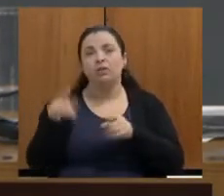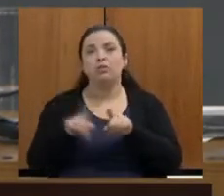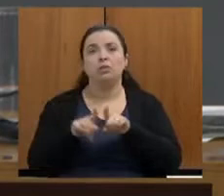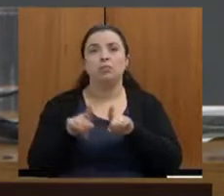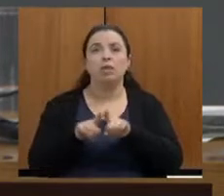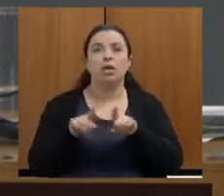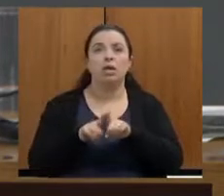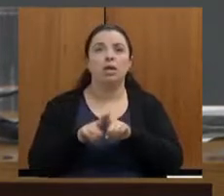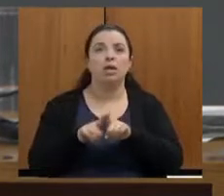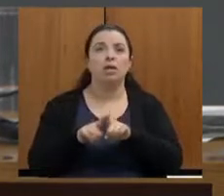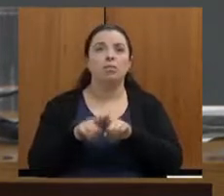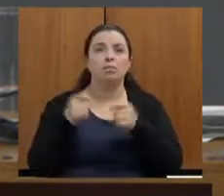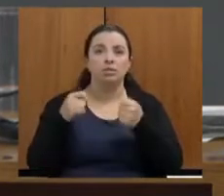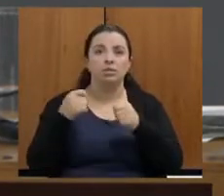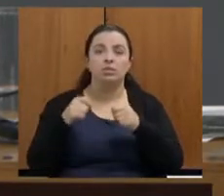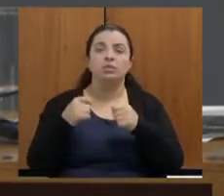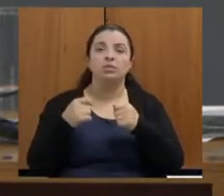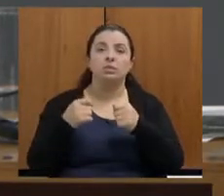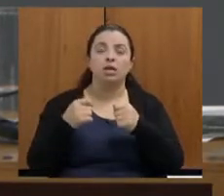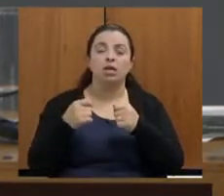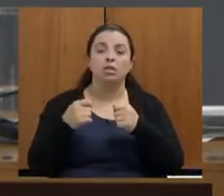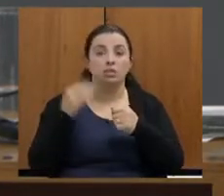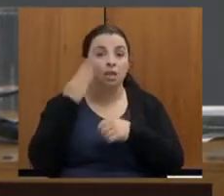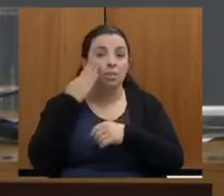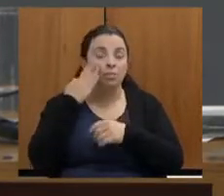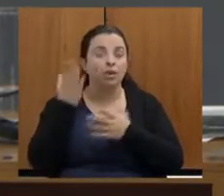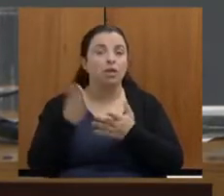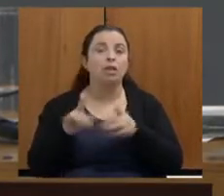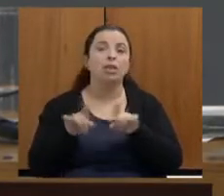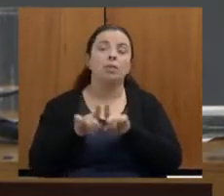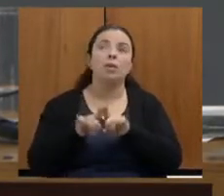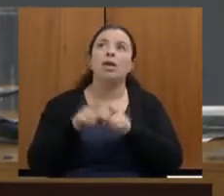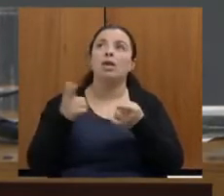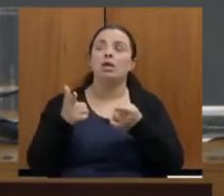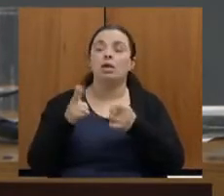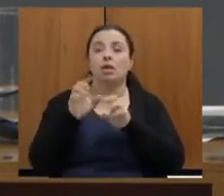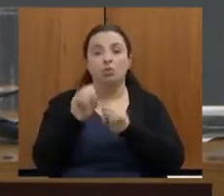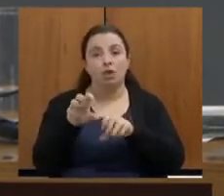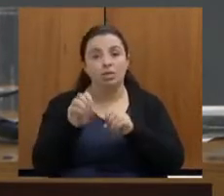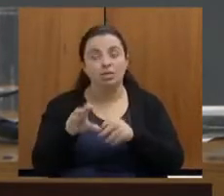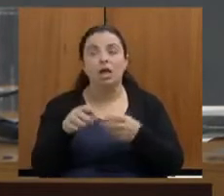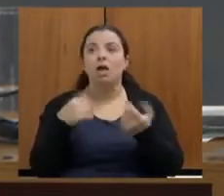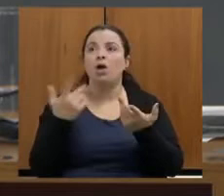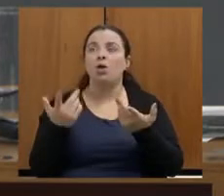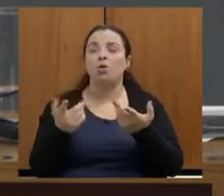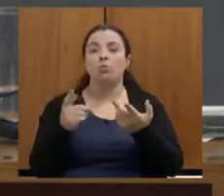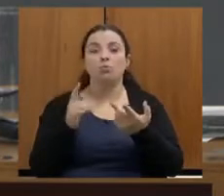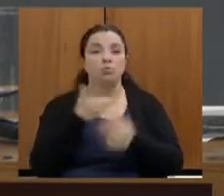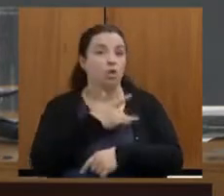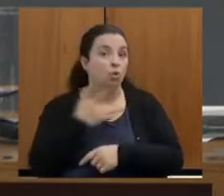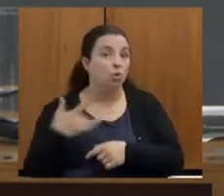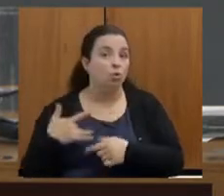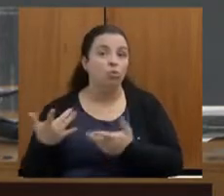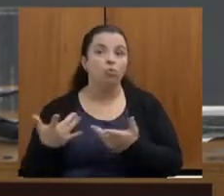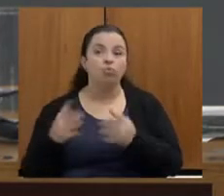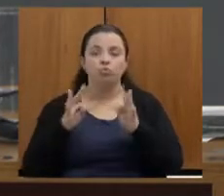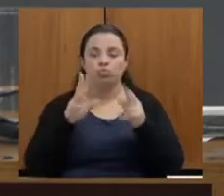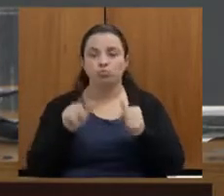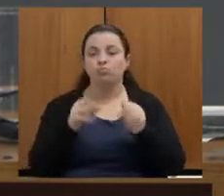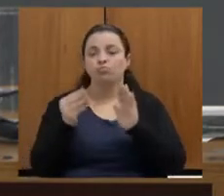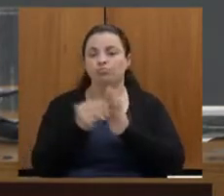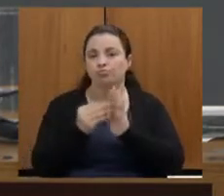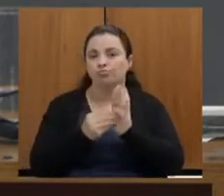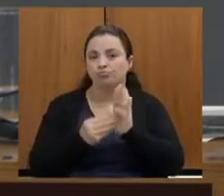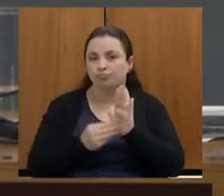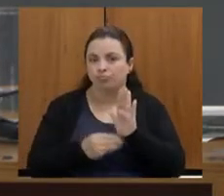mas tem que ser considerado também o eixo da educação o eixo da Saúde tudo isso estão aqui